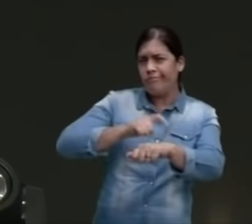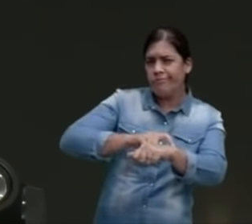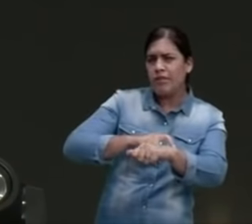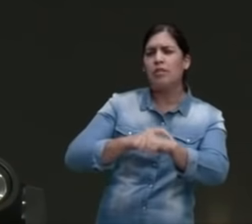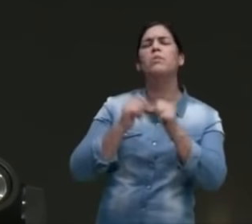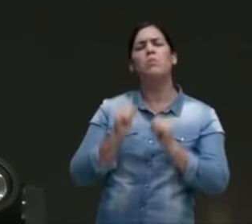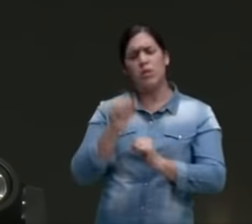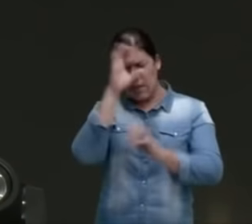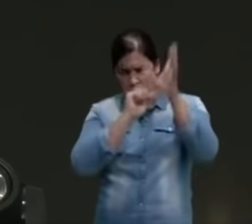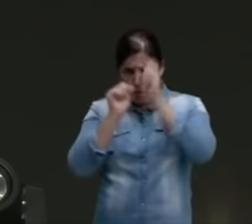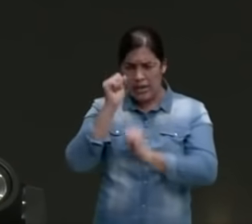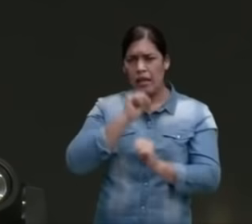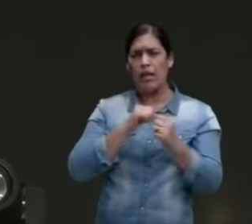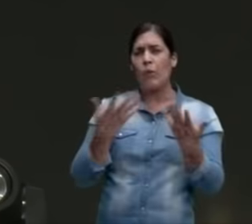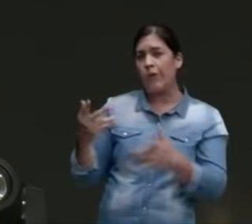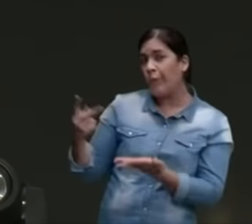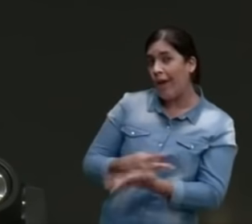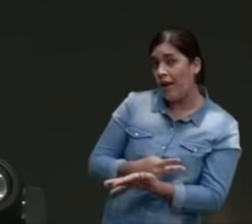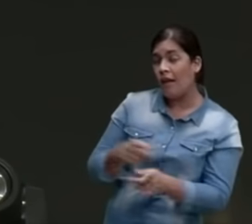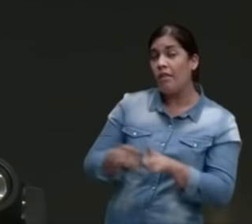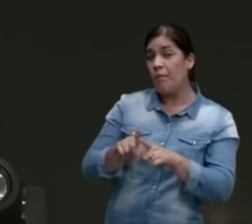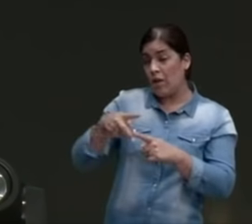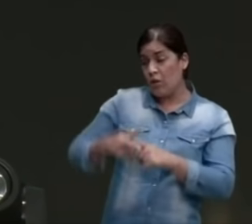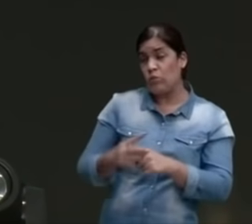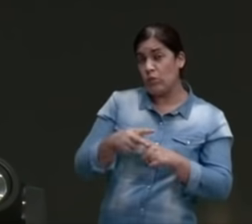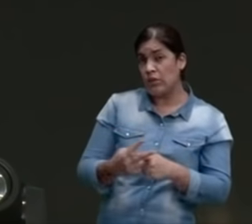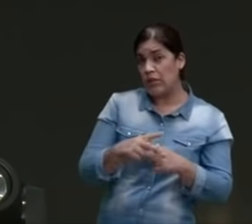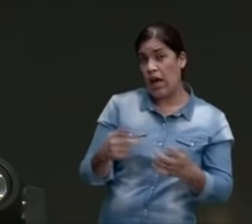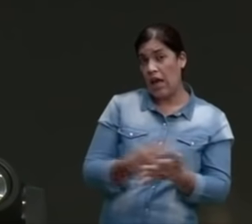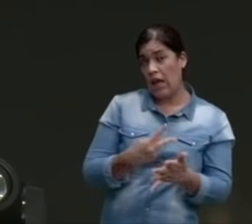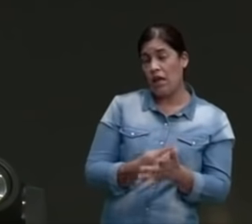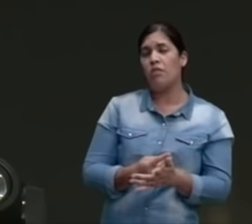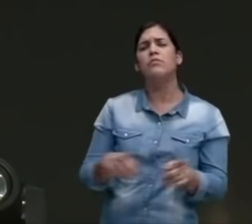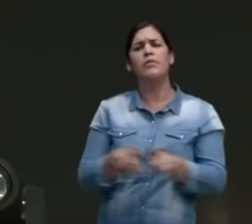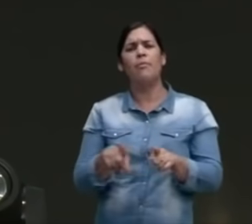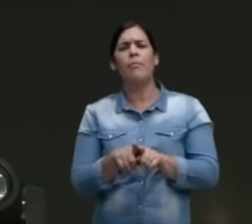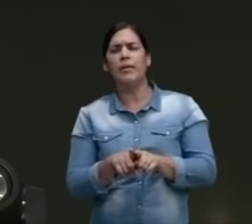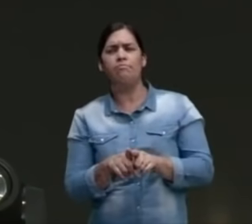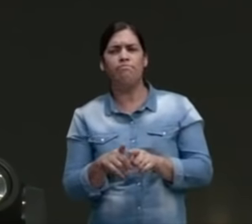pode aprender com os erros, ela pode corrigir erros, ela pode interpretar toda